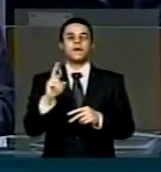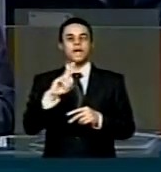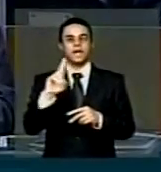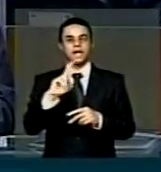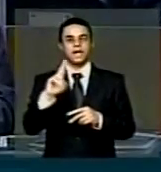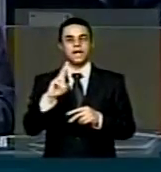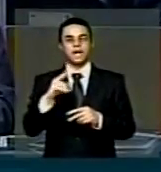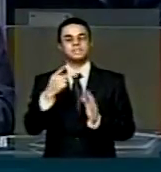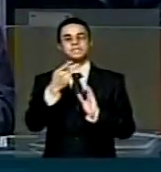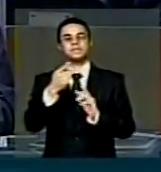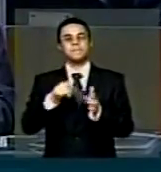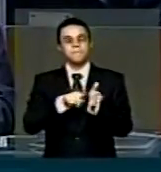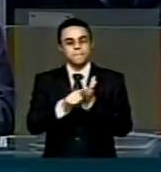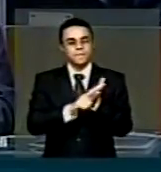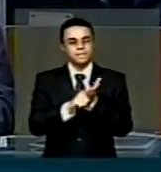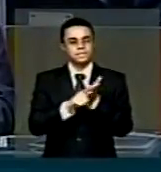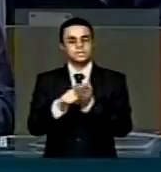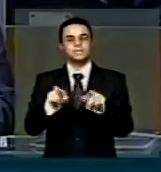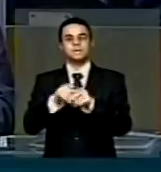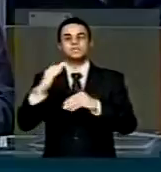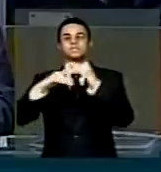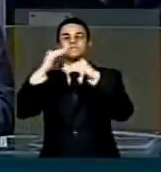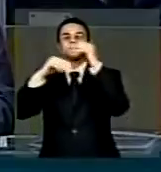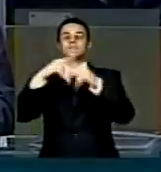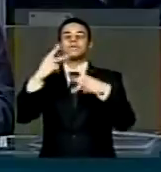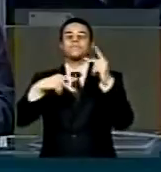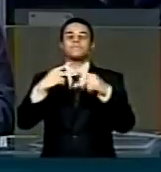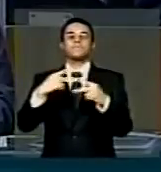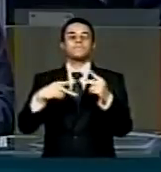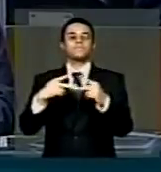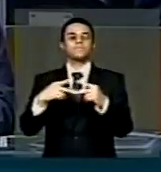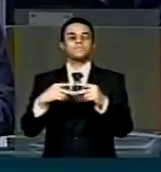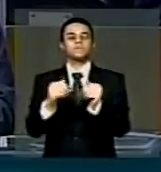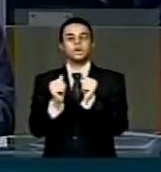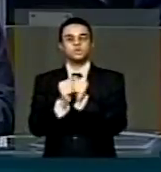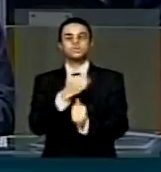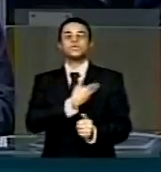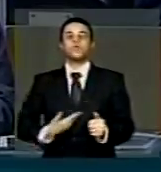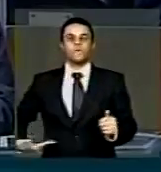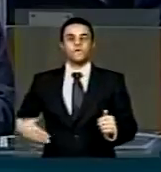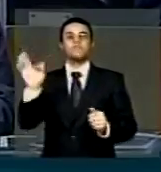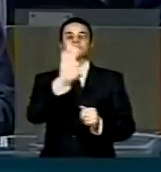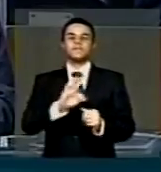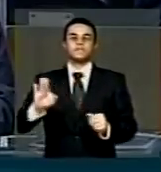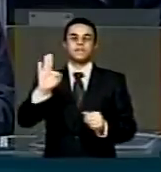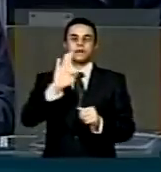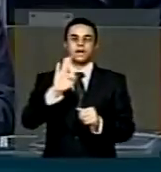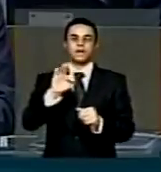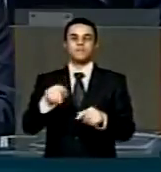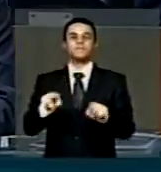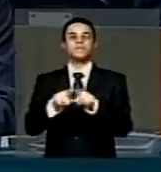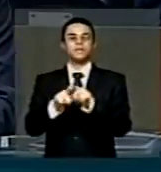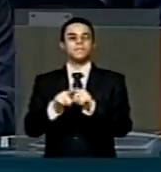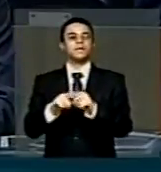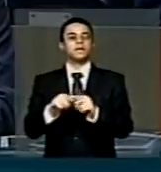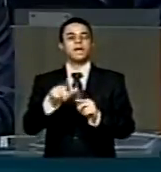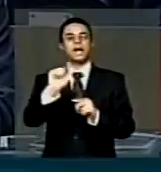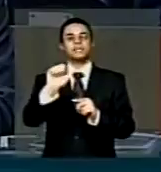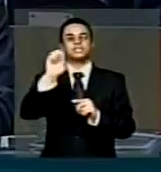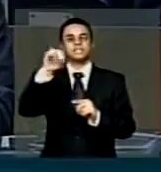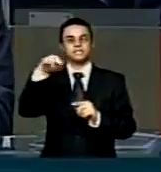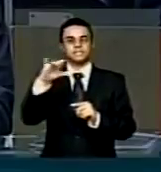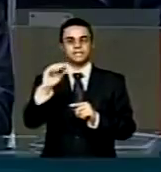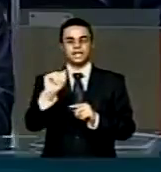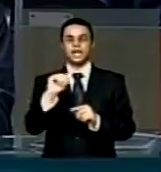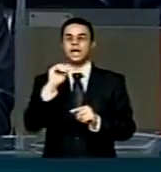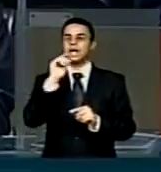para o desenvolvimento da política, aderindo ao Pacto Nacional, junto com o Governo Federal e a Agência Nacional das Águas. Parabéns